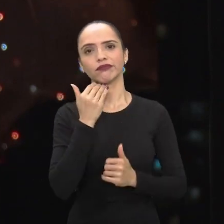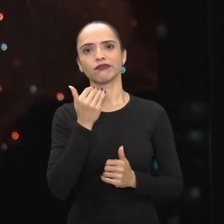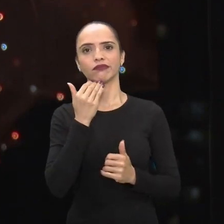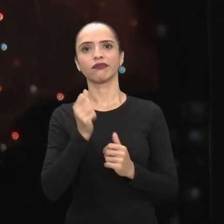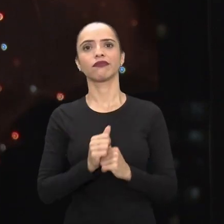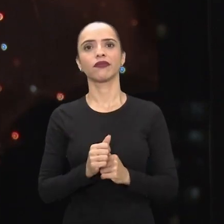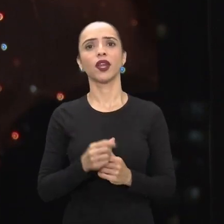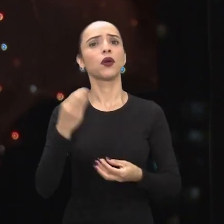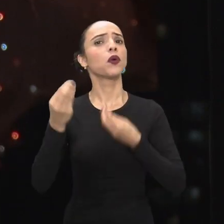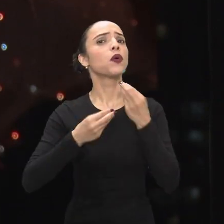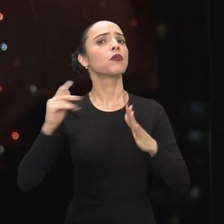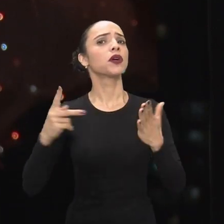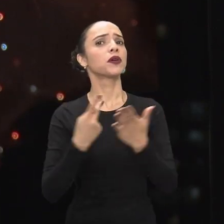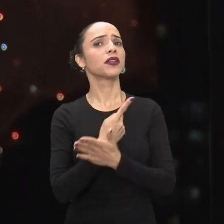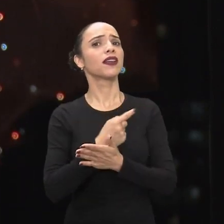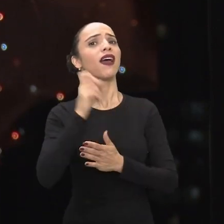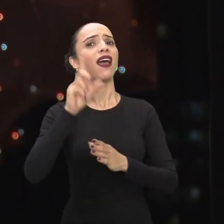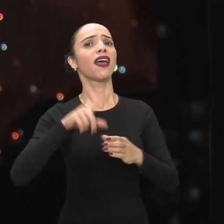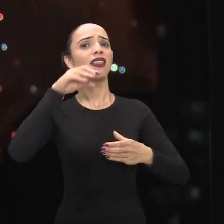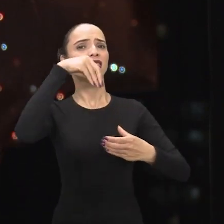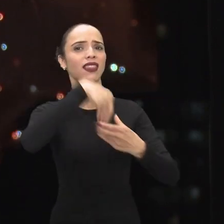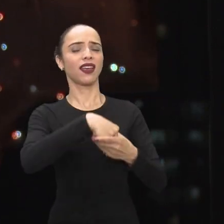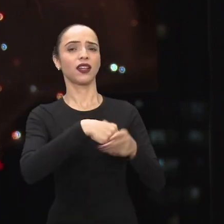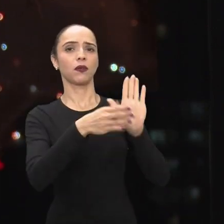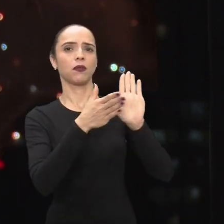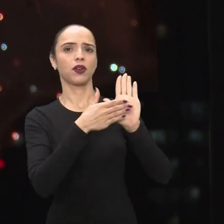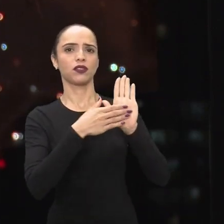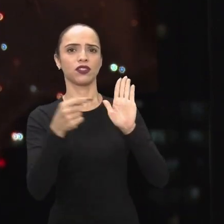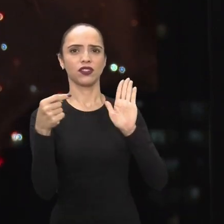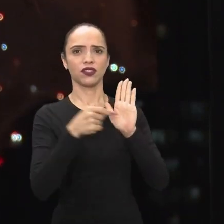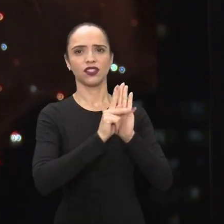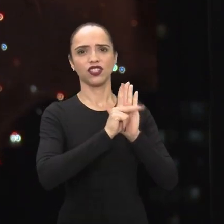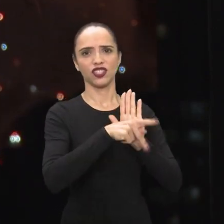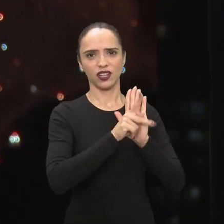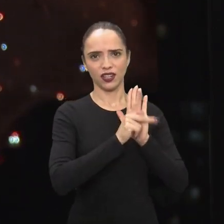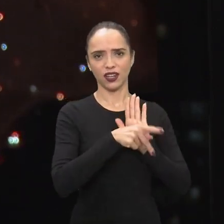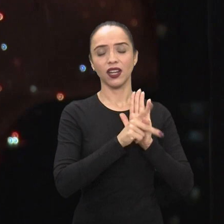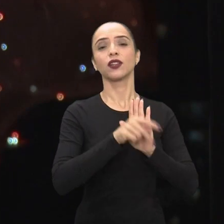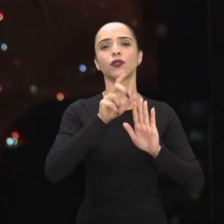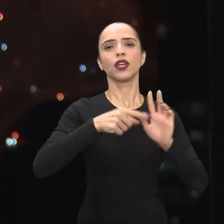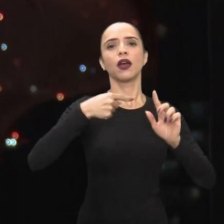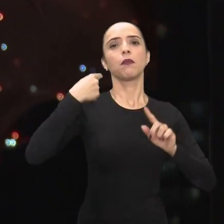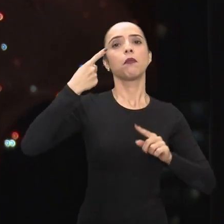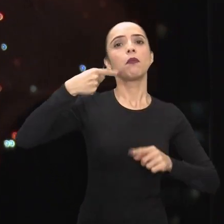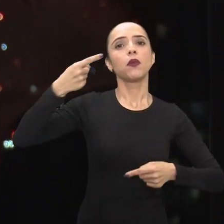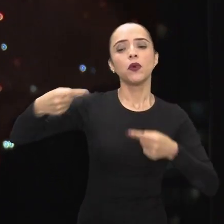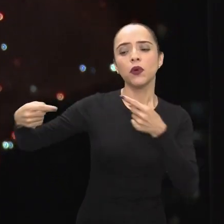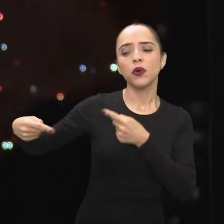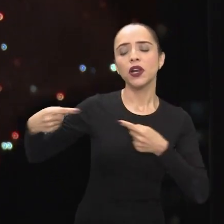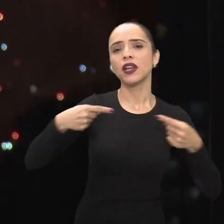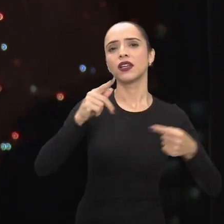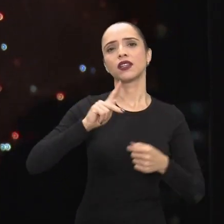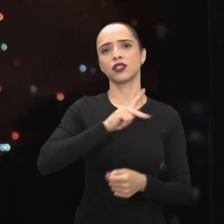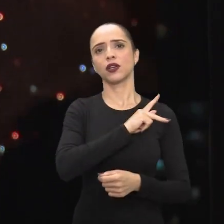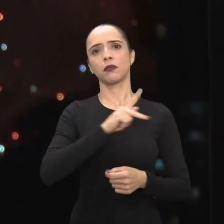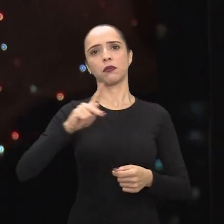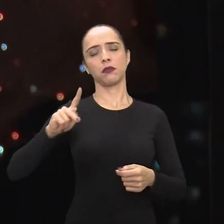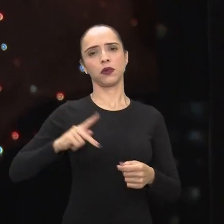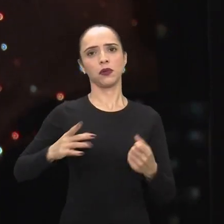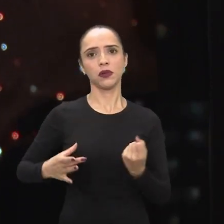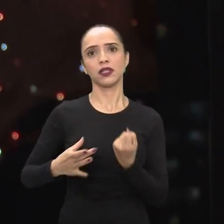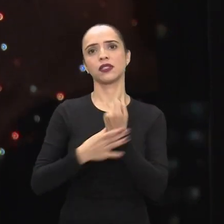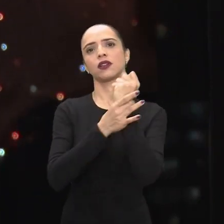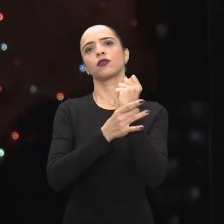vem de que isso vende um projeto de uma política pública de segurança e a gente não vê uma política